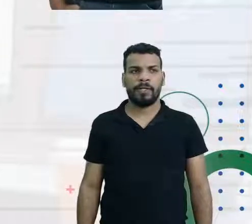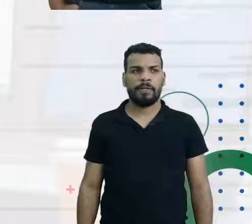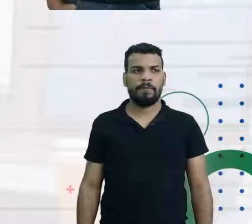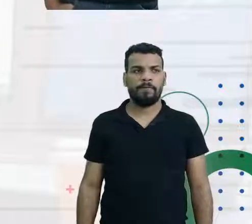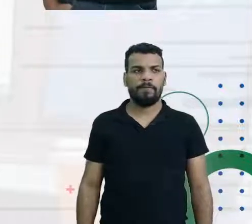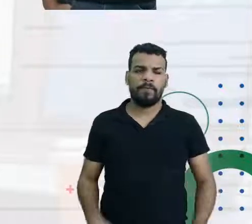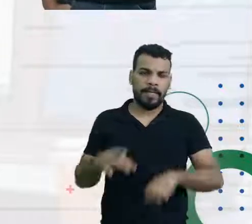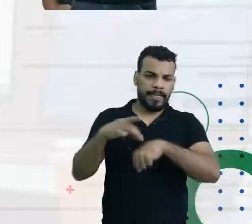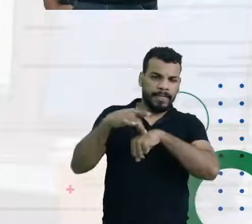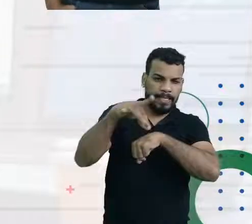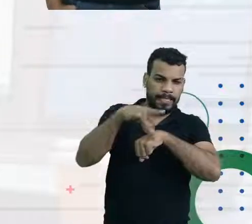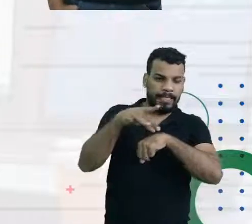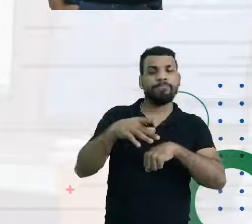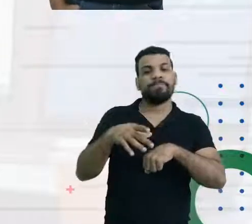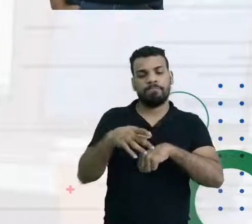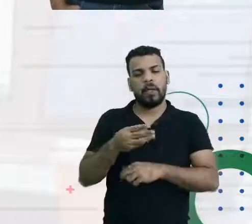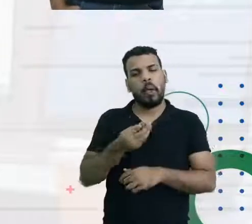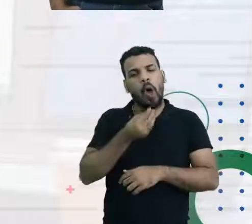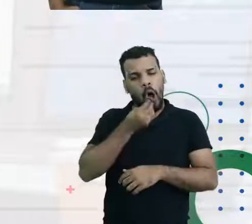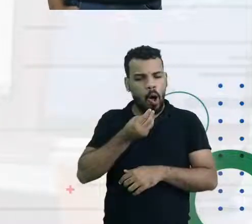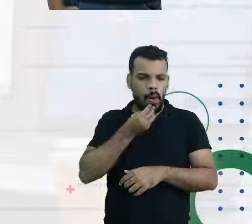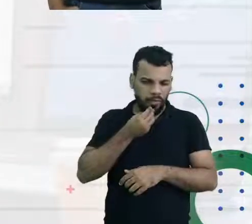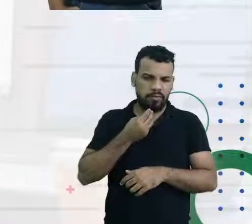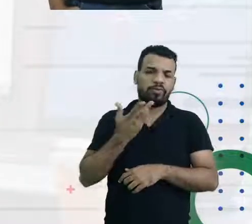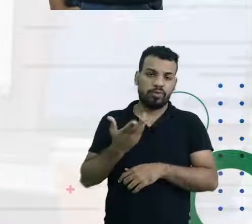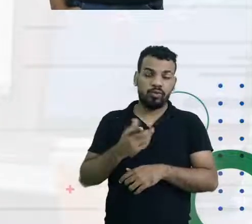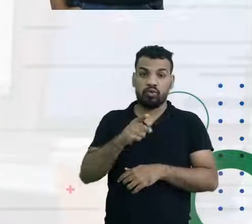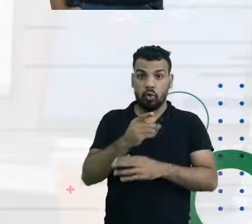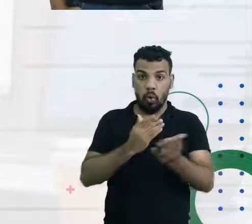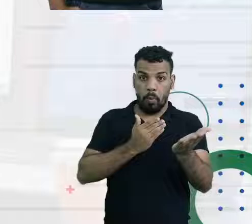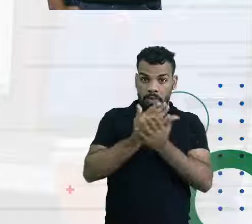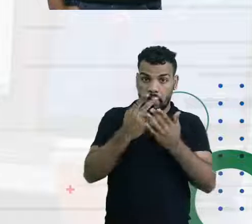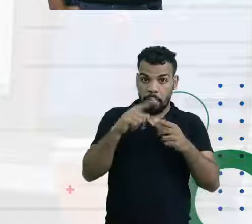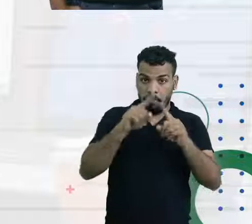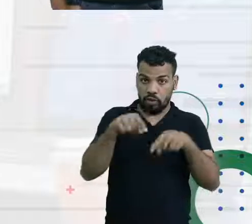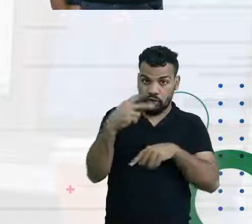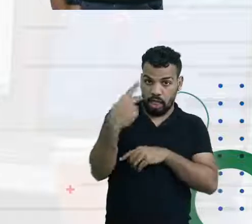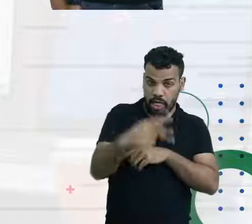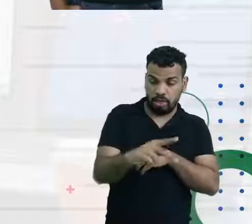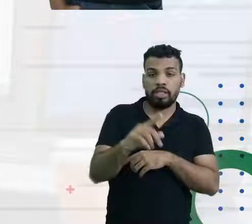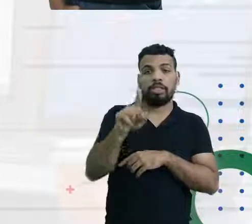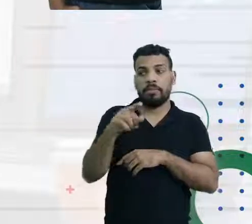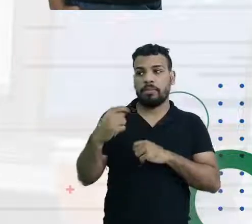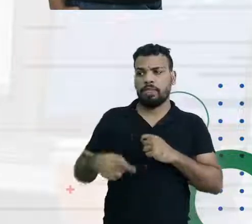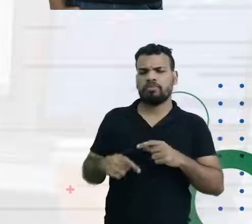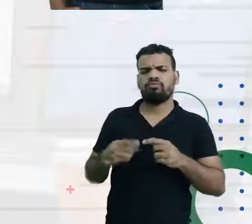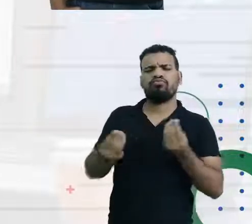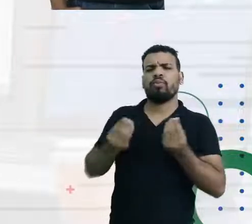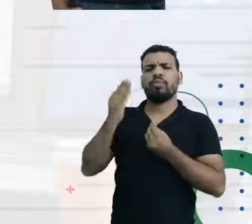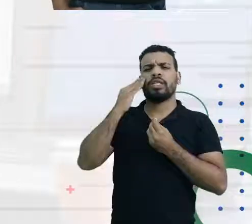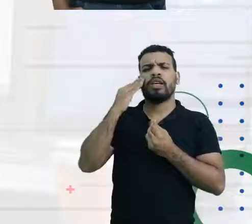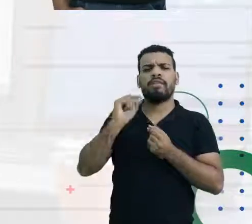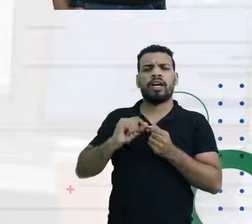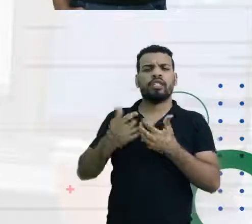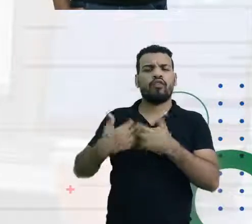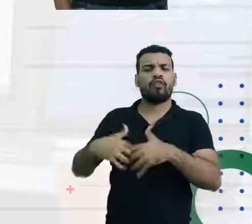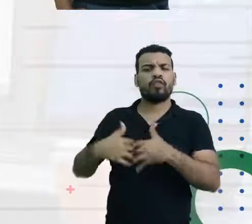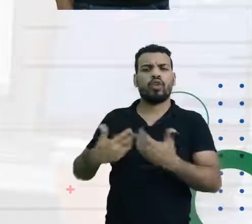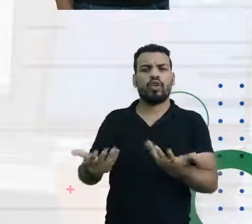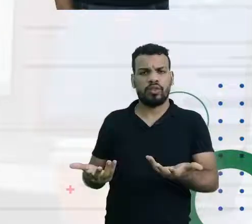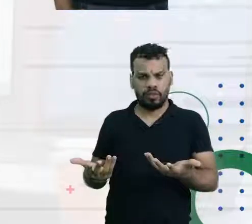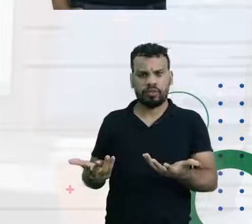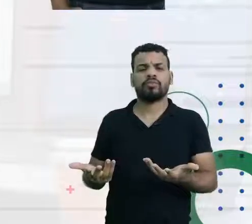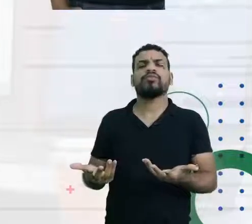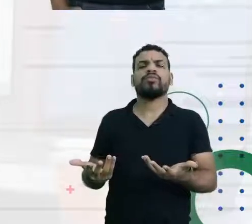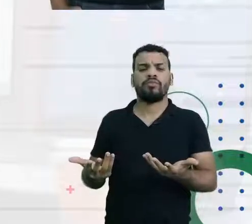Dicas. É óbvio que quando você vai começar o seu projeto, você tem que entender como ele funciona, entender para que